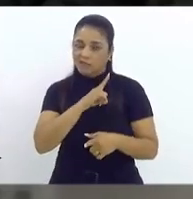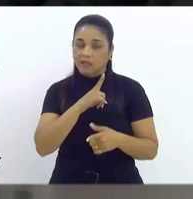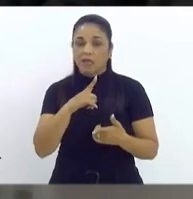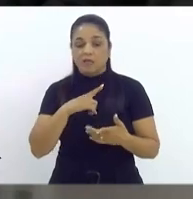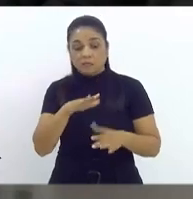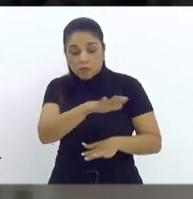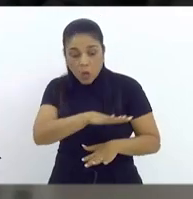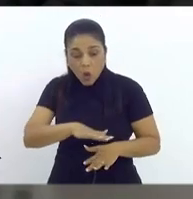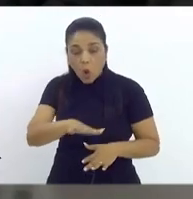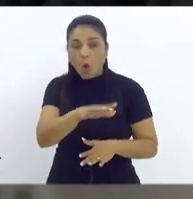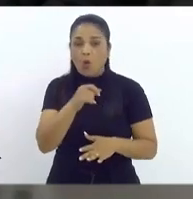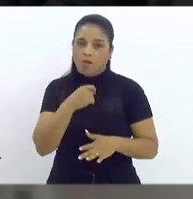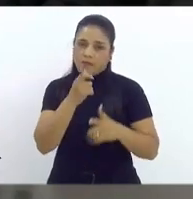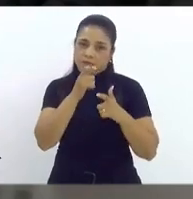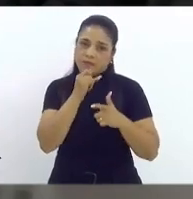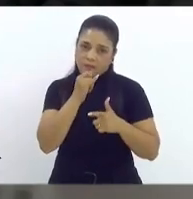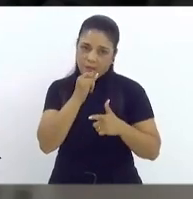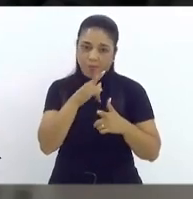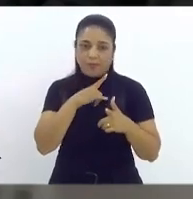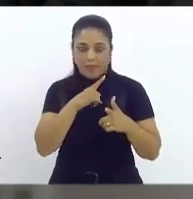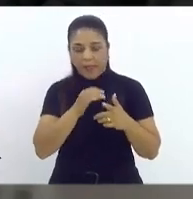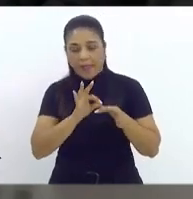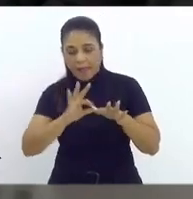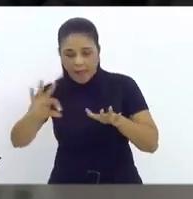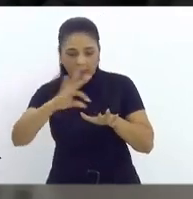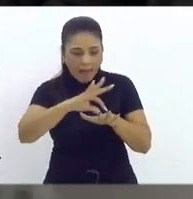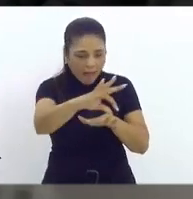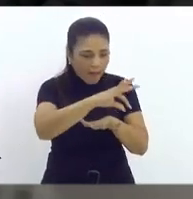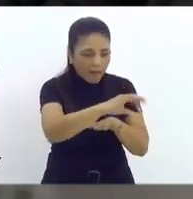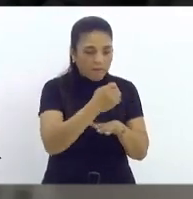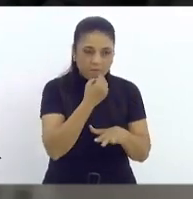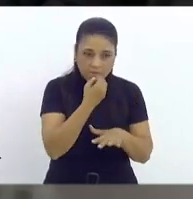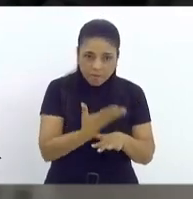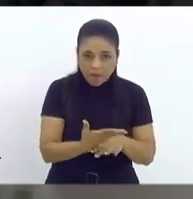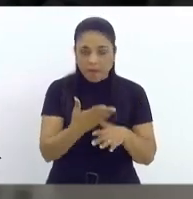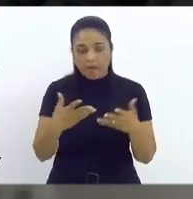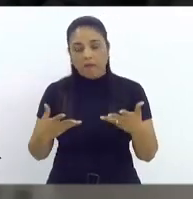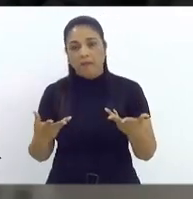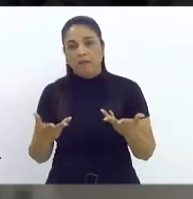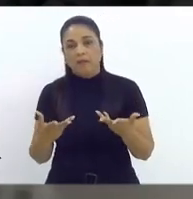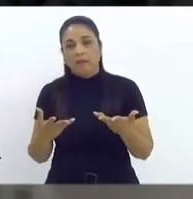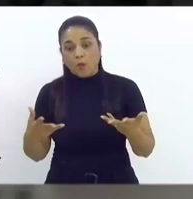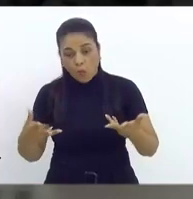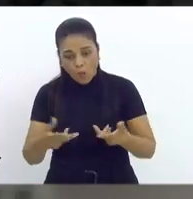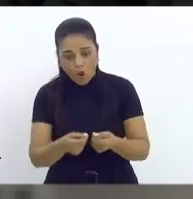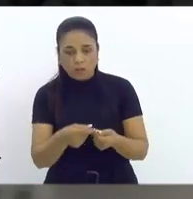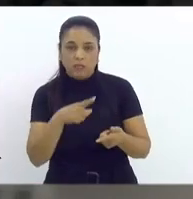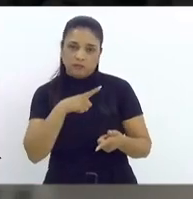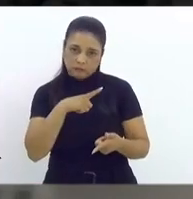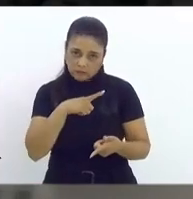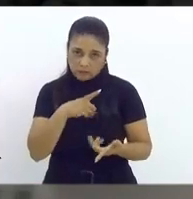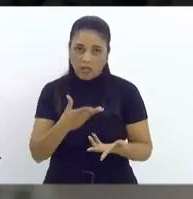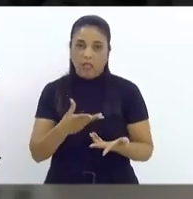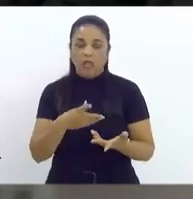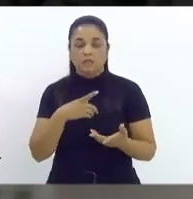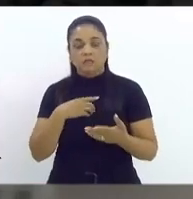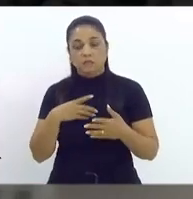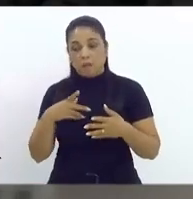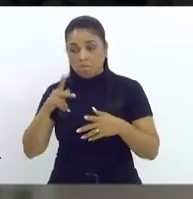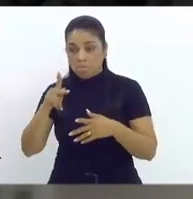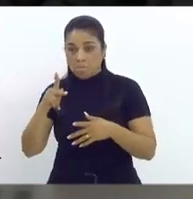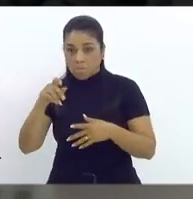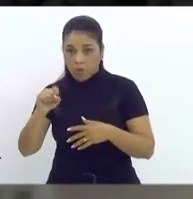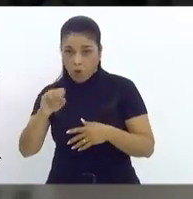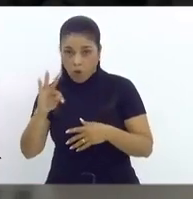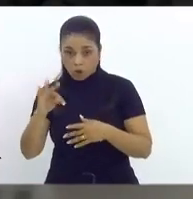demanda local está bem distribuída, atendida, se há a possibilidade, às vezes você tem muitos postos, mas muito concentrados, a gente